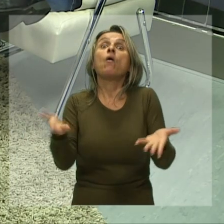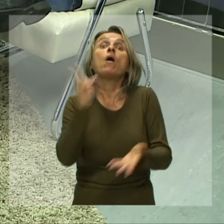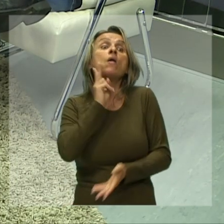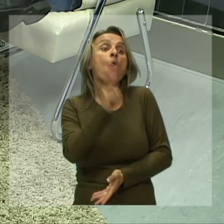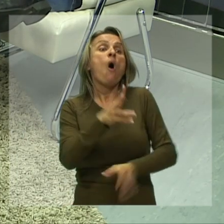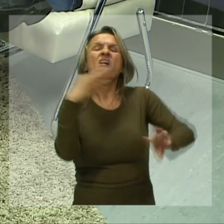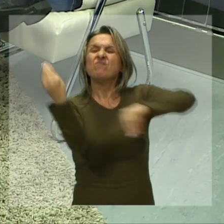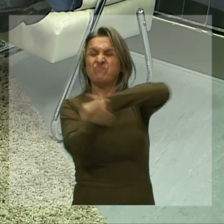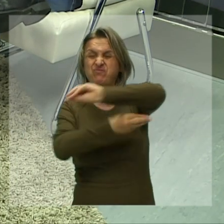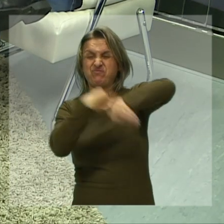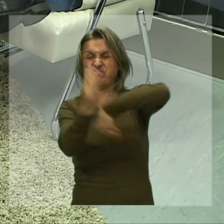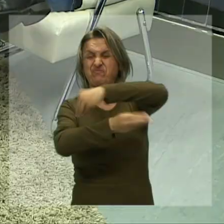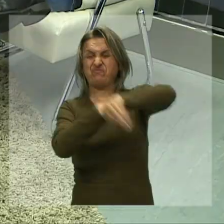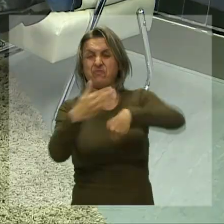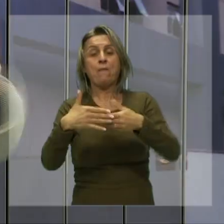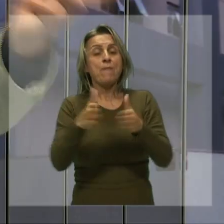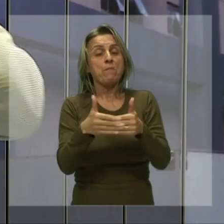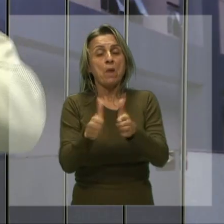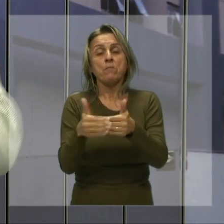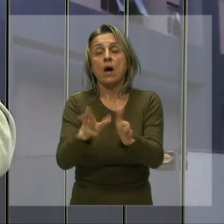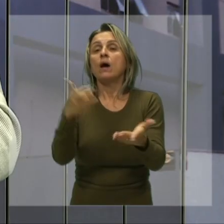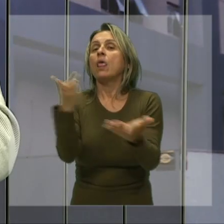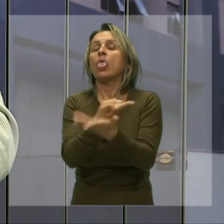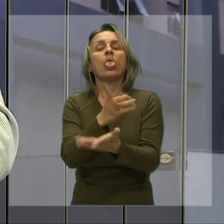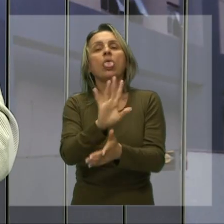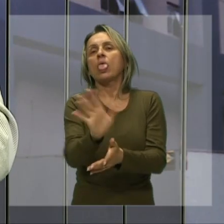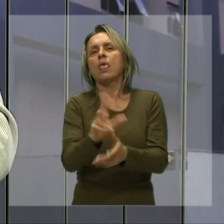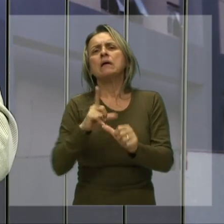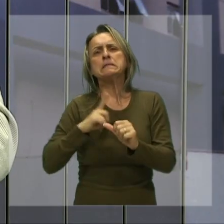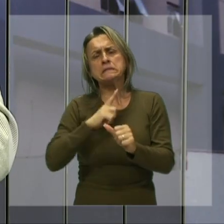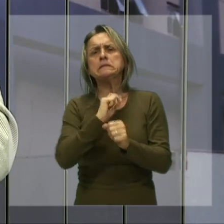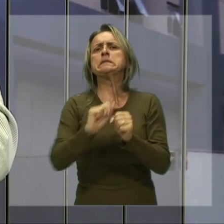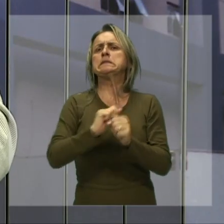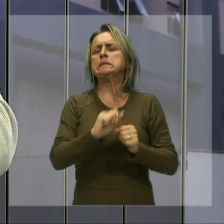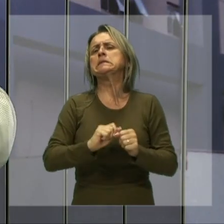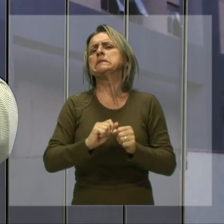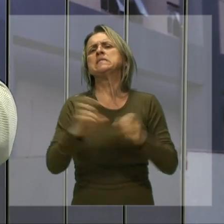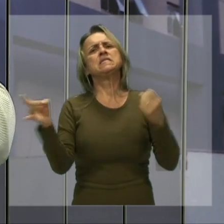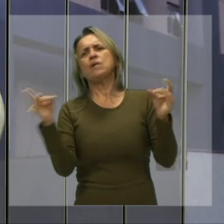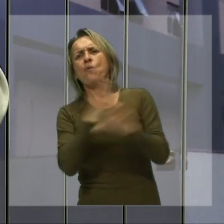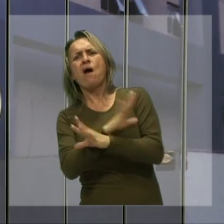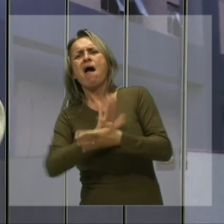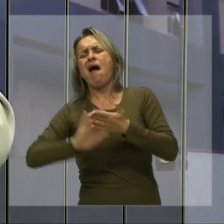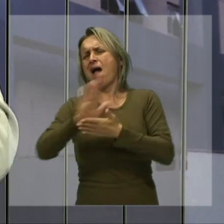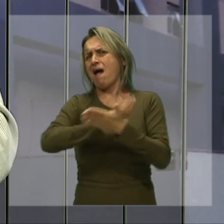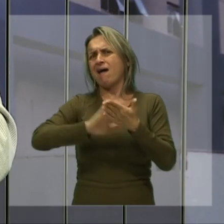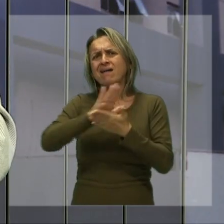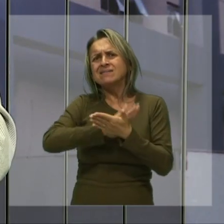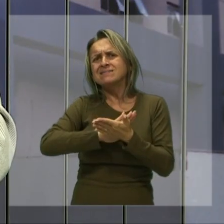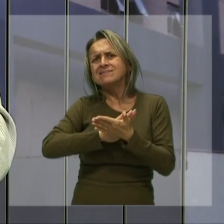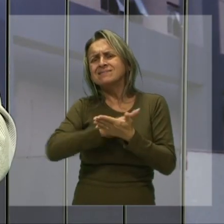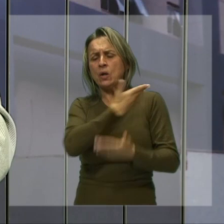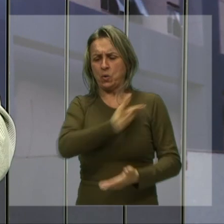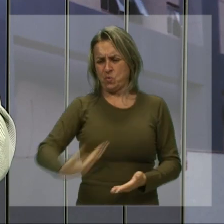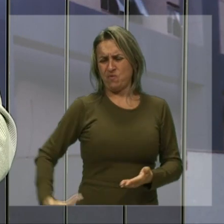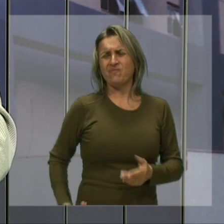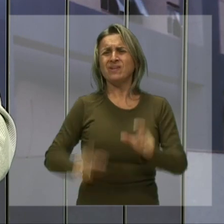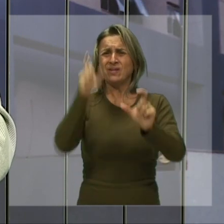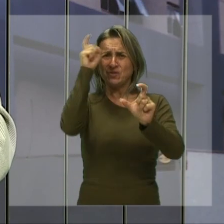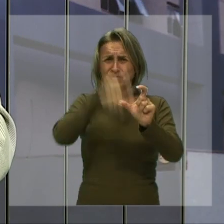monte de frentes de trabalho, que não terminou nenhuma bem feita, um governo que endividou a cidade em dólar